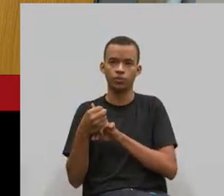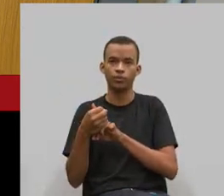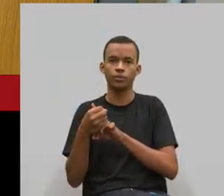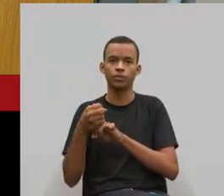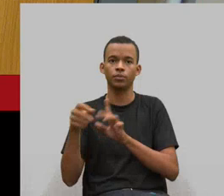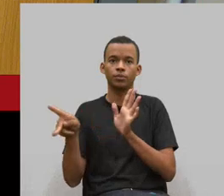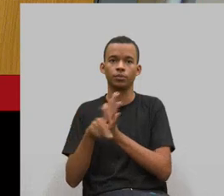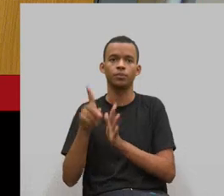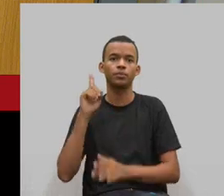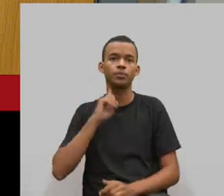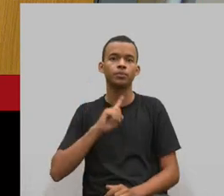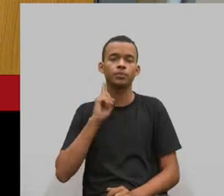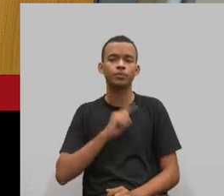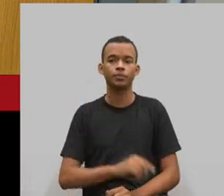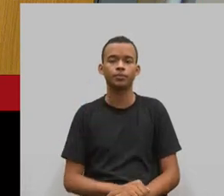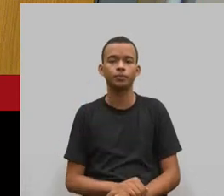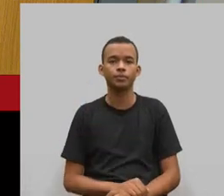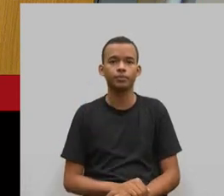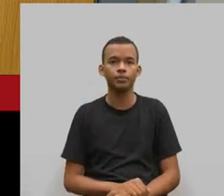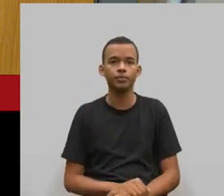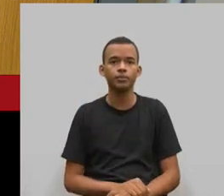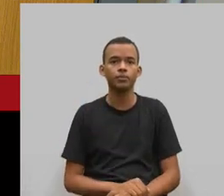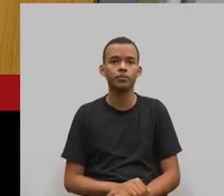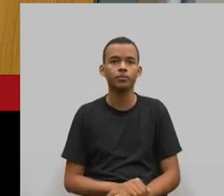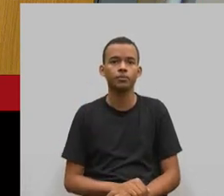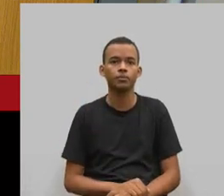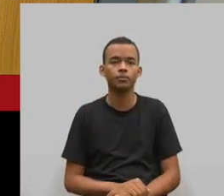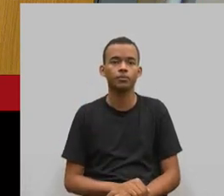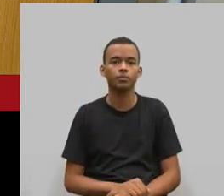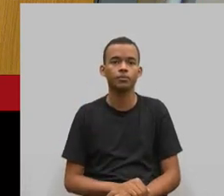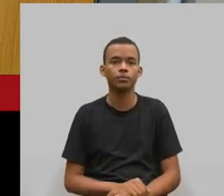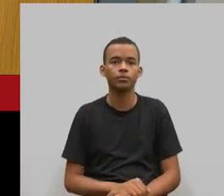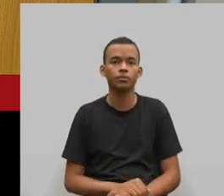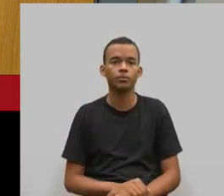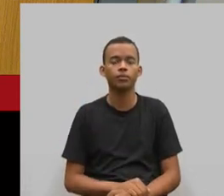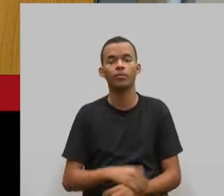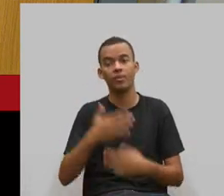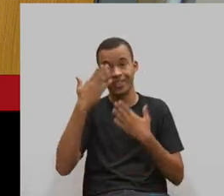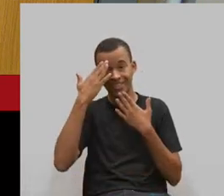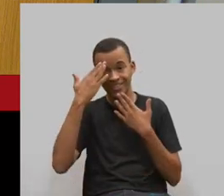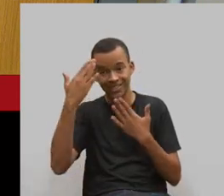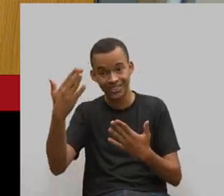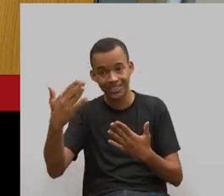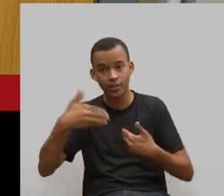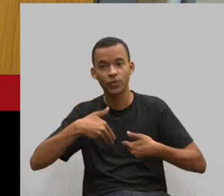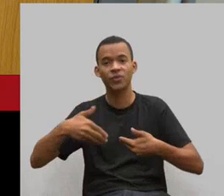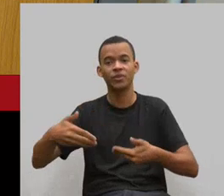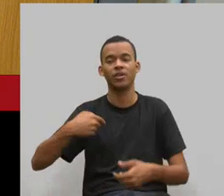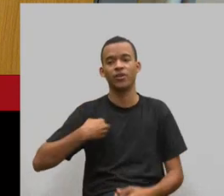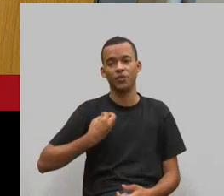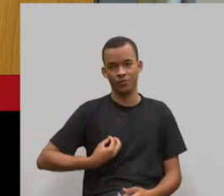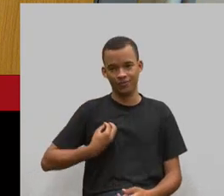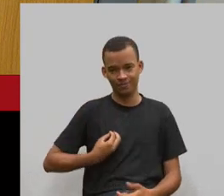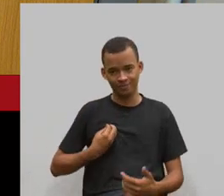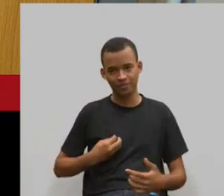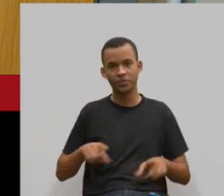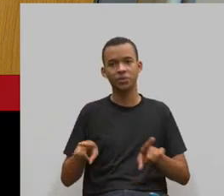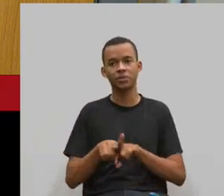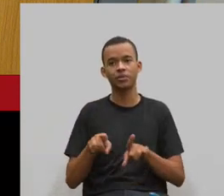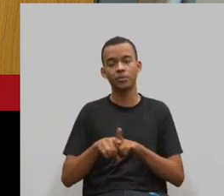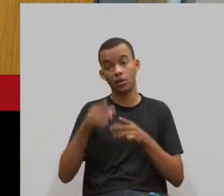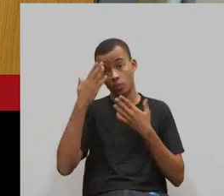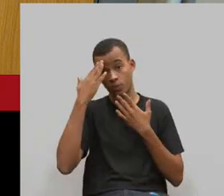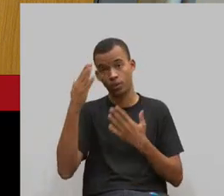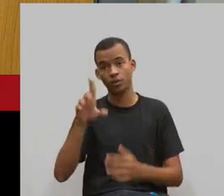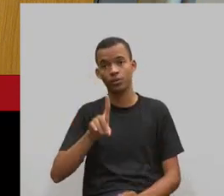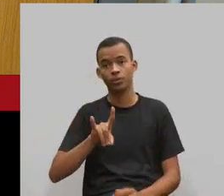obrigado obrigado naara Rocha pelo convite Obrigado agradecer aqui o o Diego em nome do qual